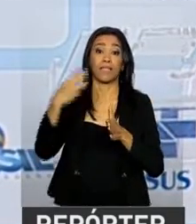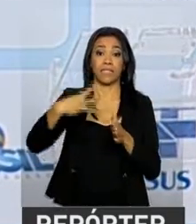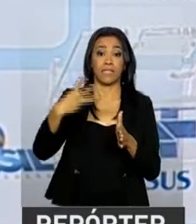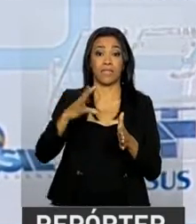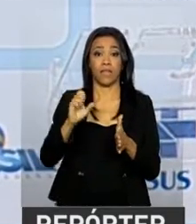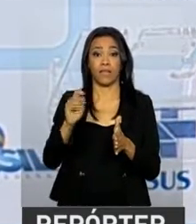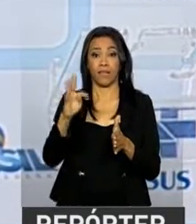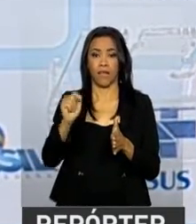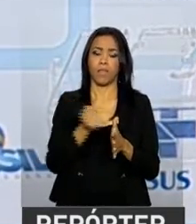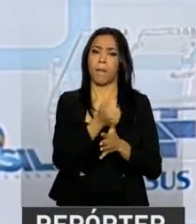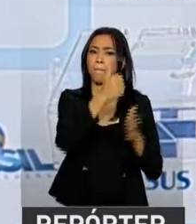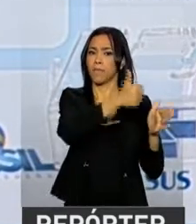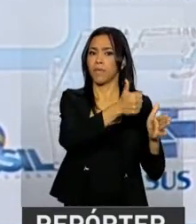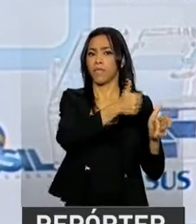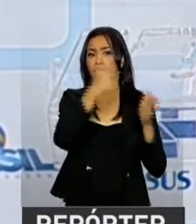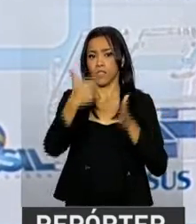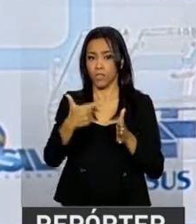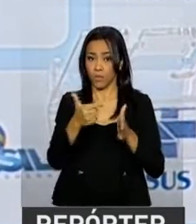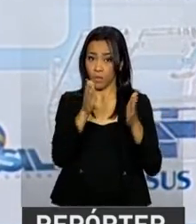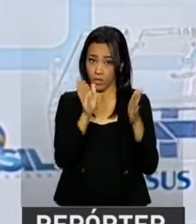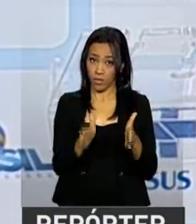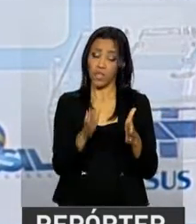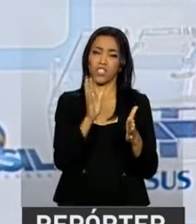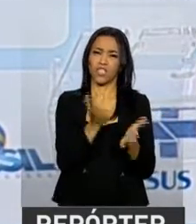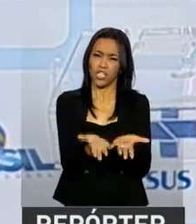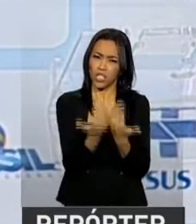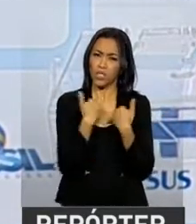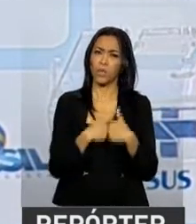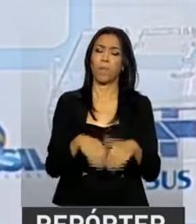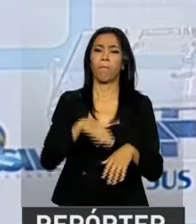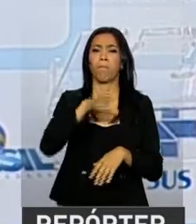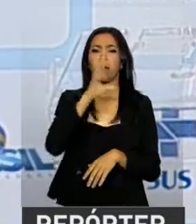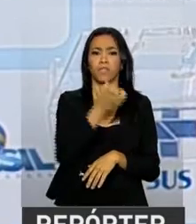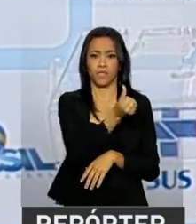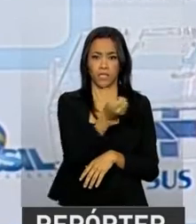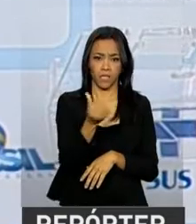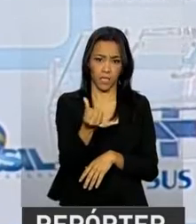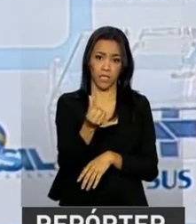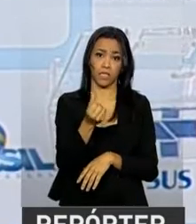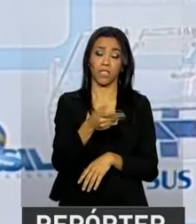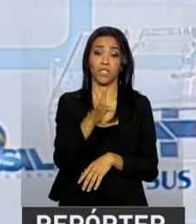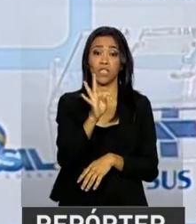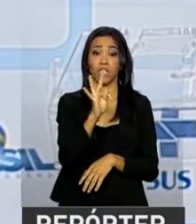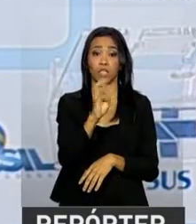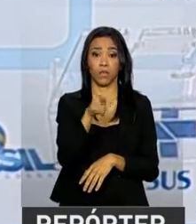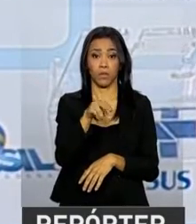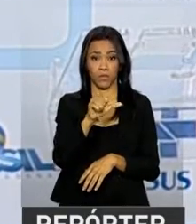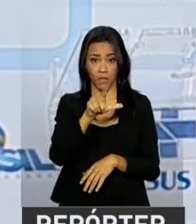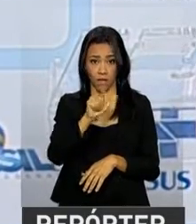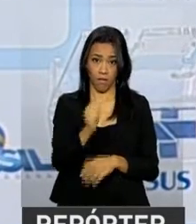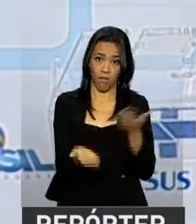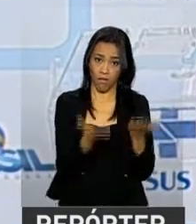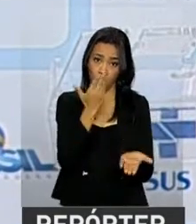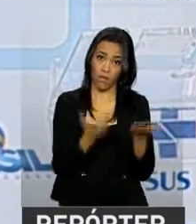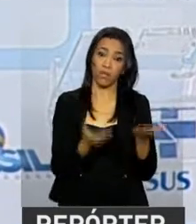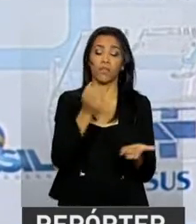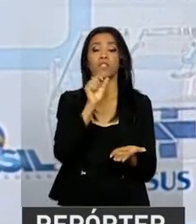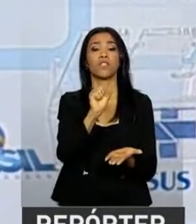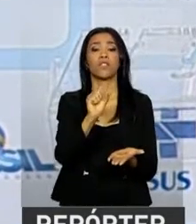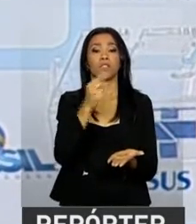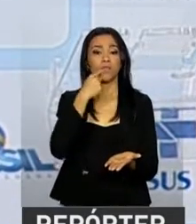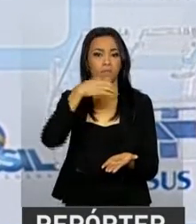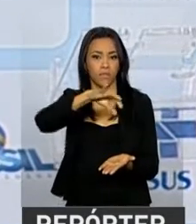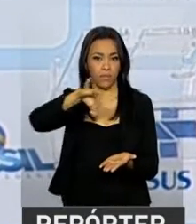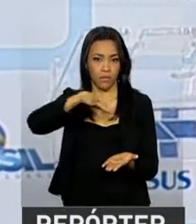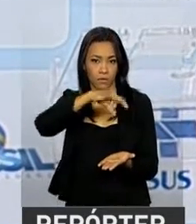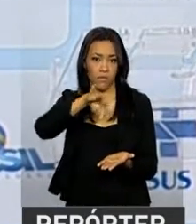retirou mais de 7.600 toneladas de sódio de vários tipos de alimentos industrializados. Então, aqui no Ministério da Saúde,